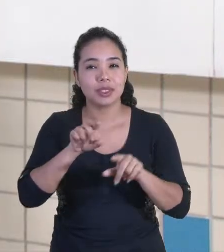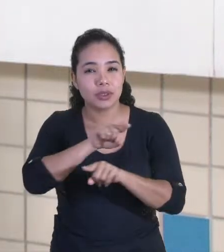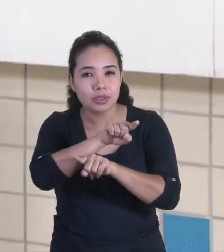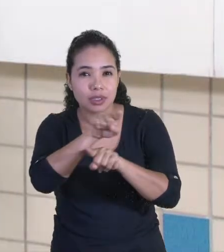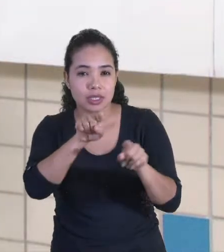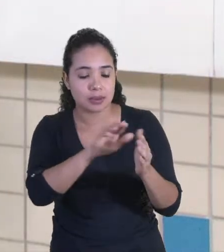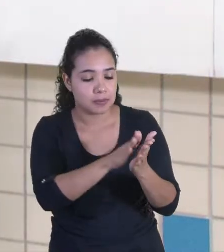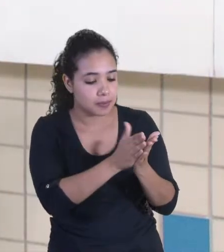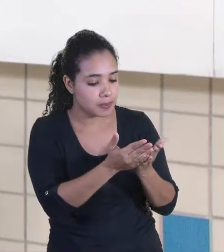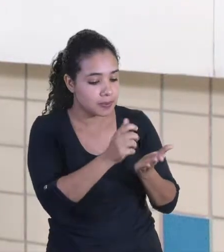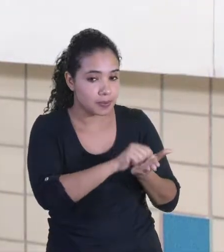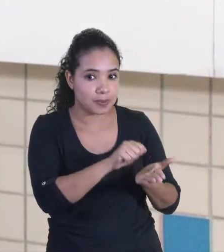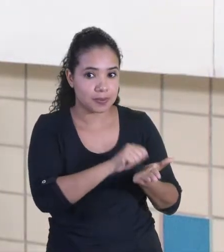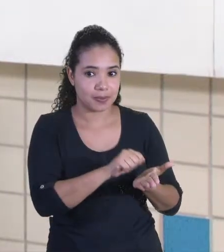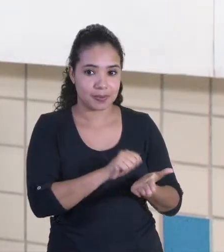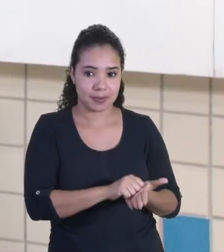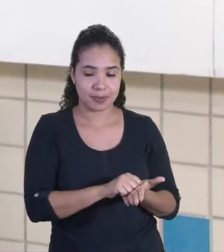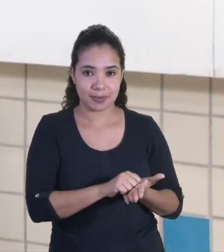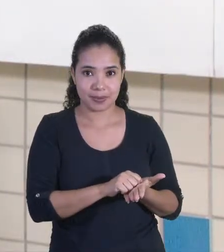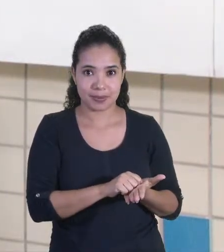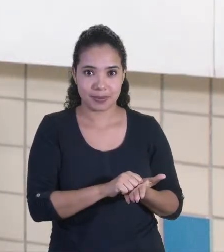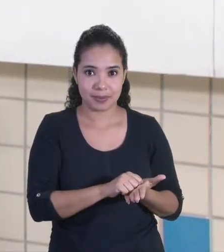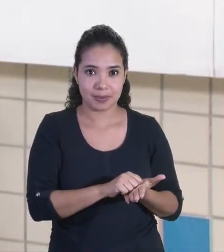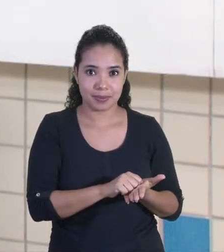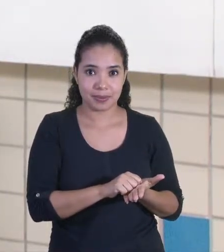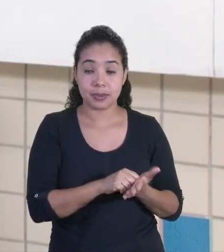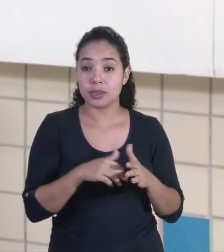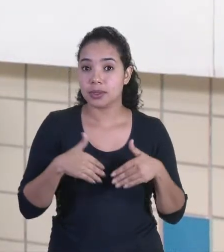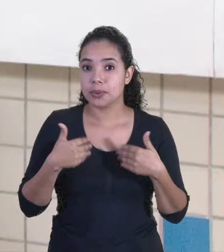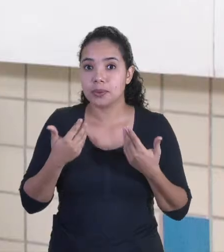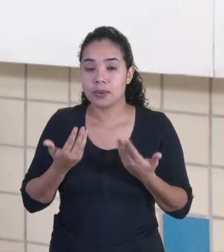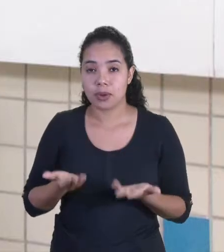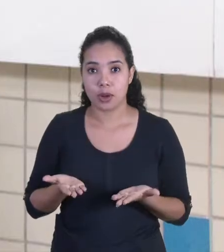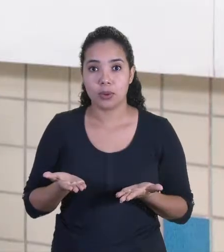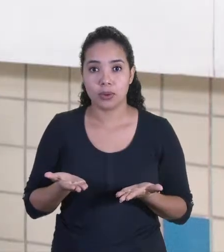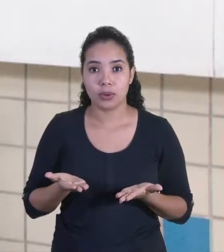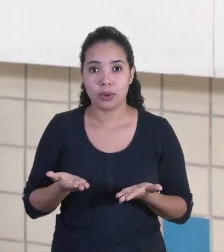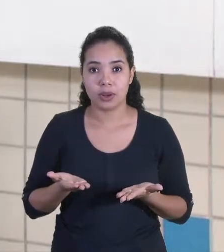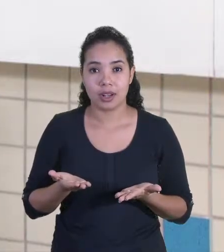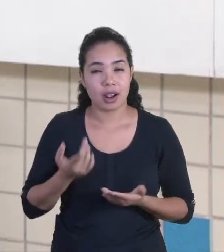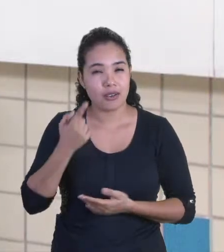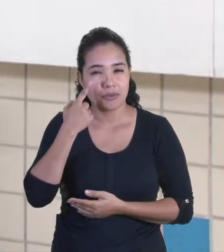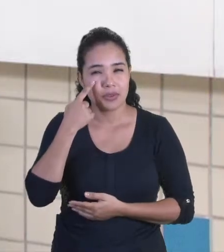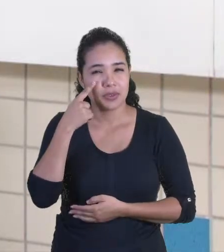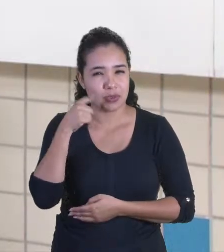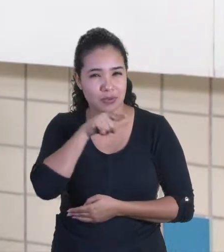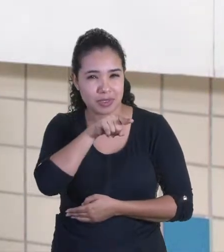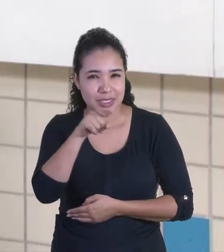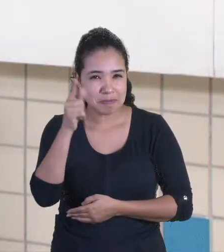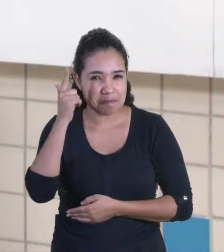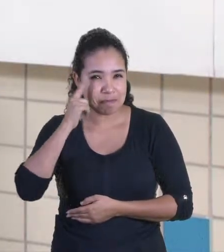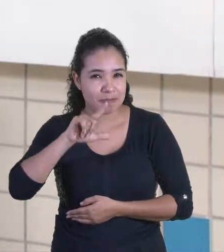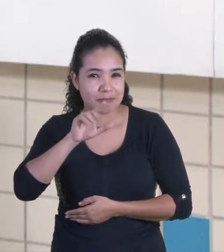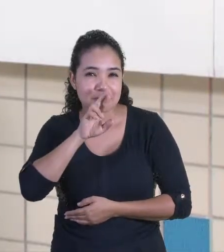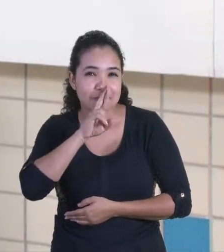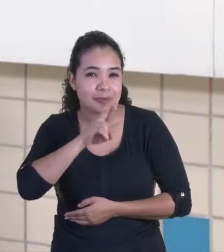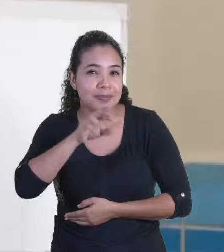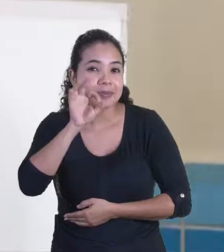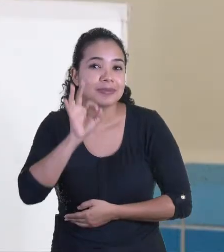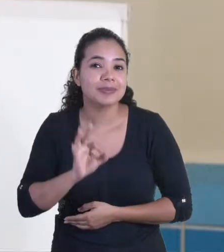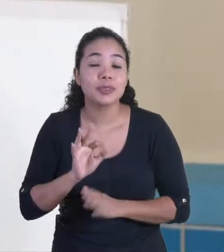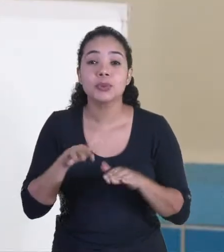no seu bloco, não fale, escreva aí. Qual é? Vamos ver se vocês acertaram. Qual é,